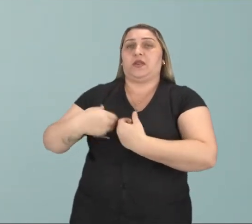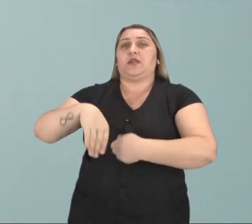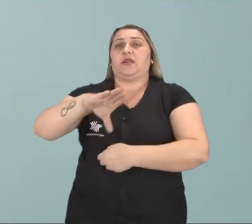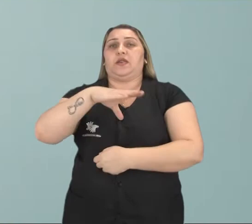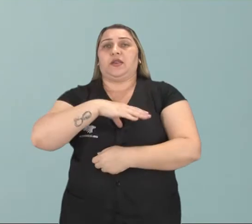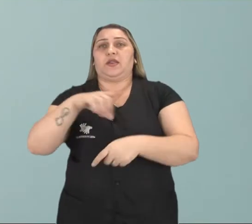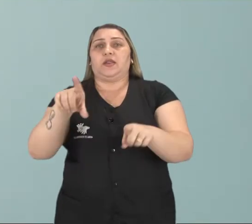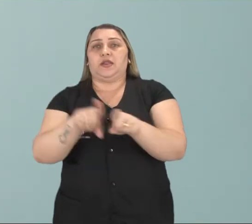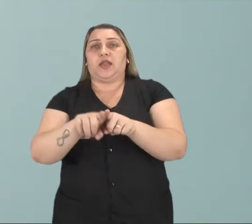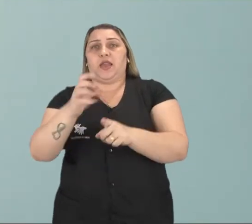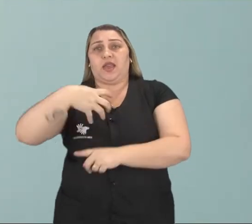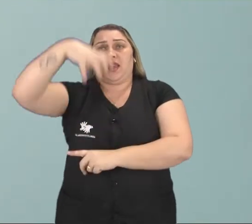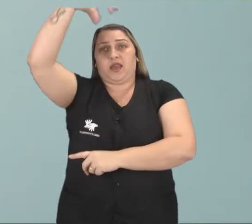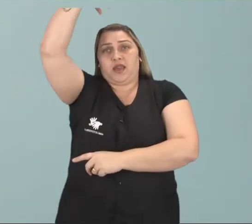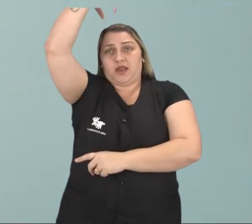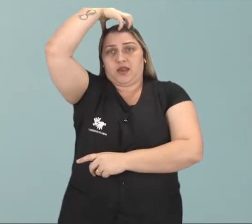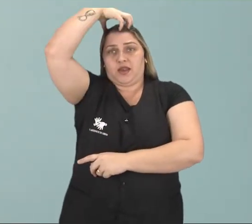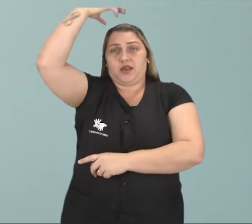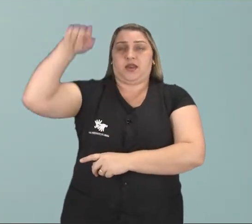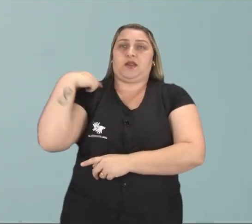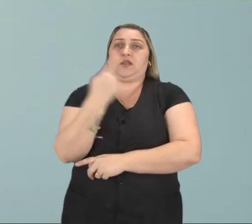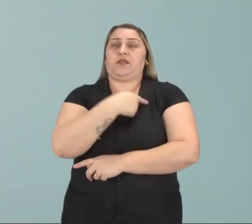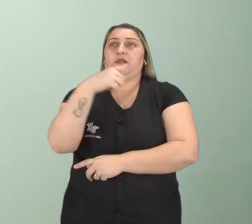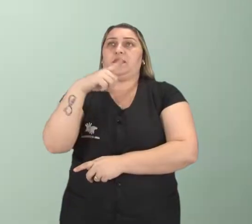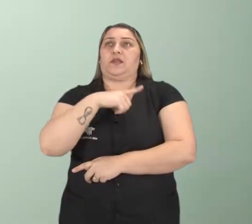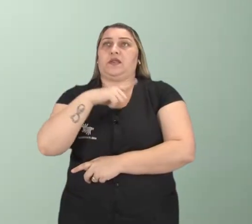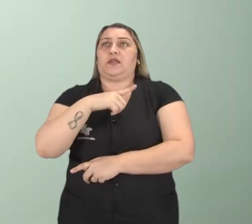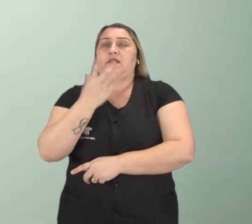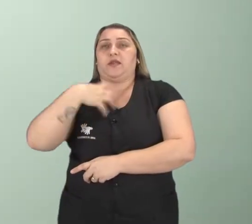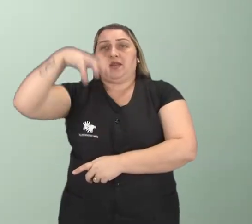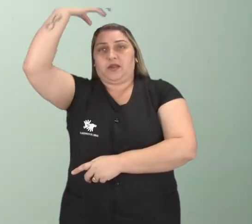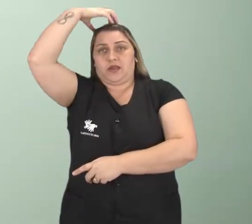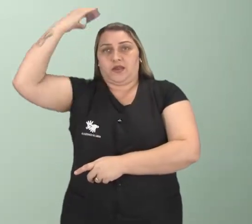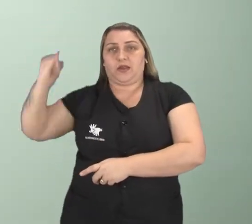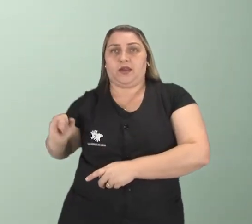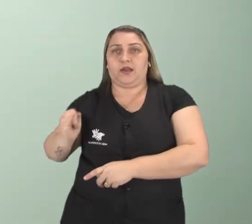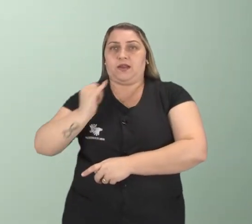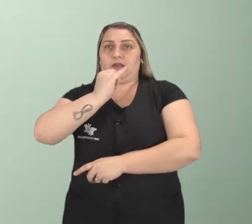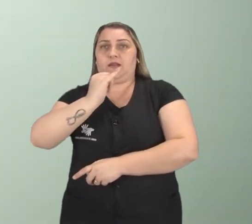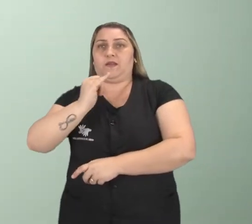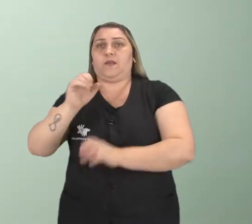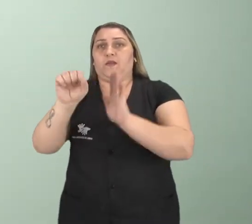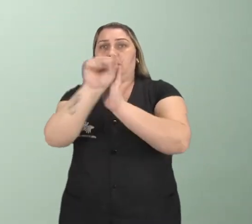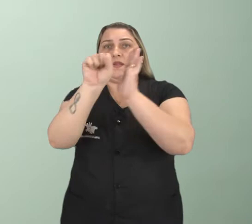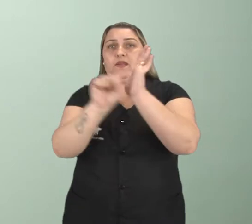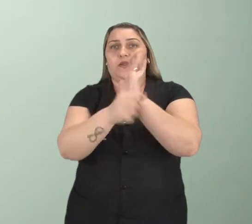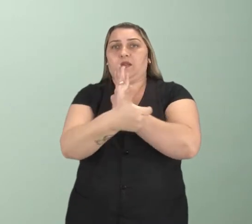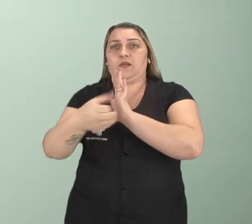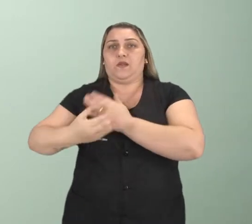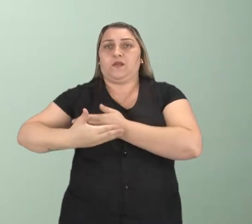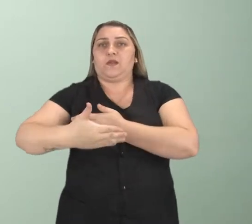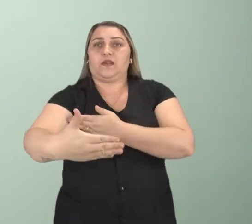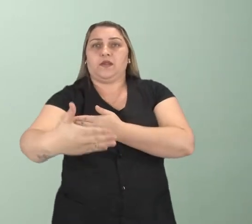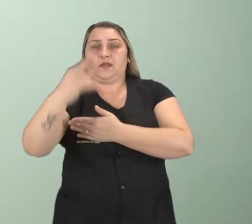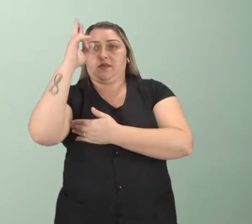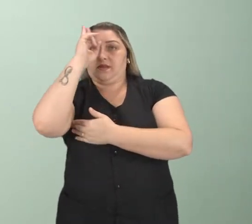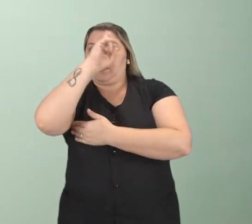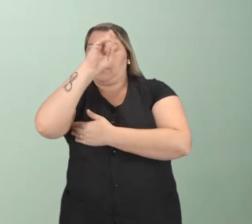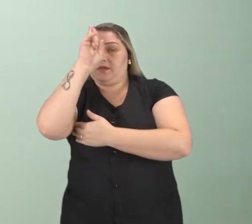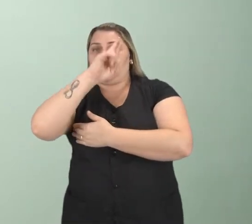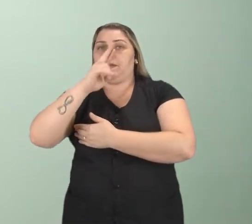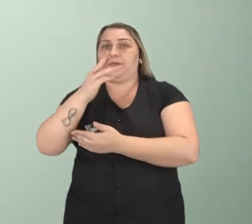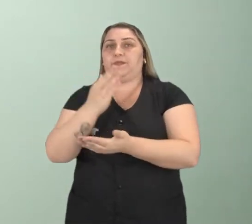gente vai ter reinos e nós vamos ter também aí impérios, né? Então, a partir do século XX, historiadores,